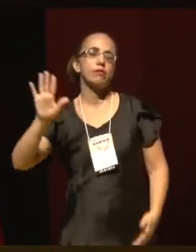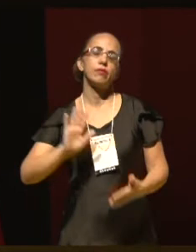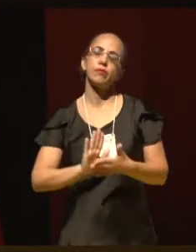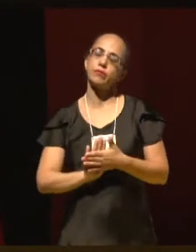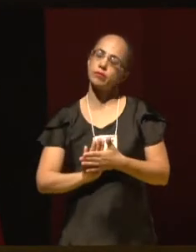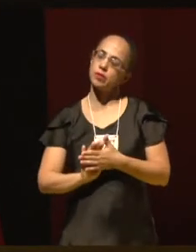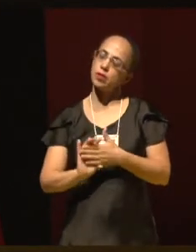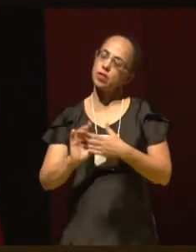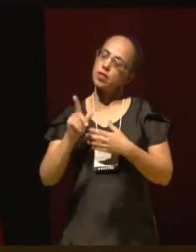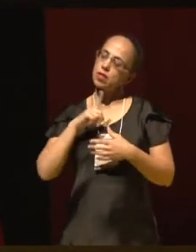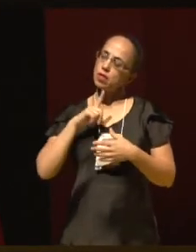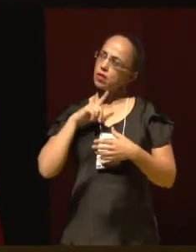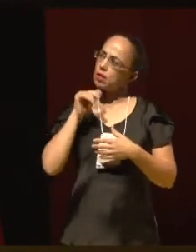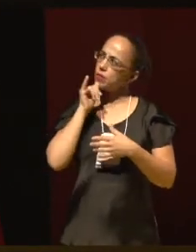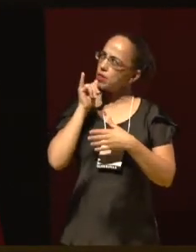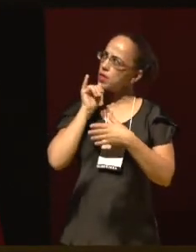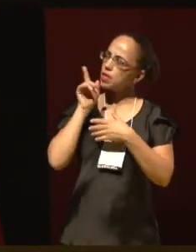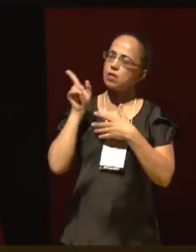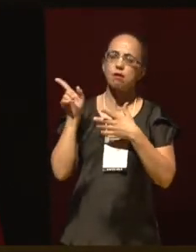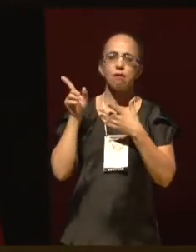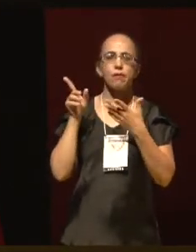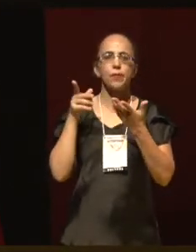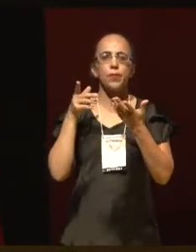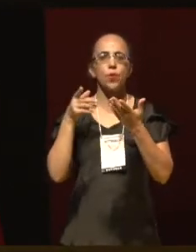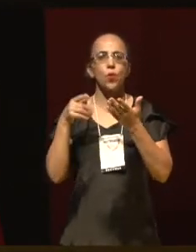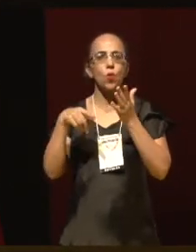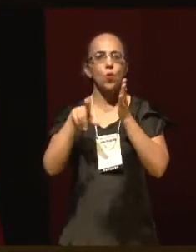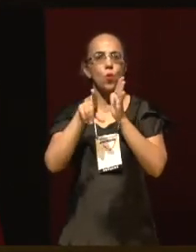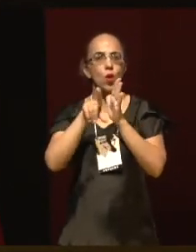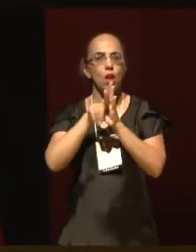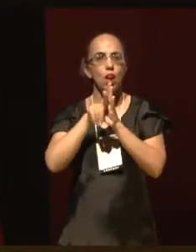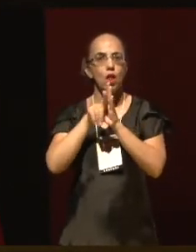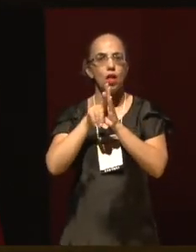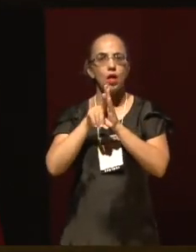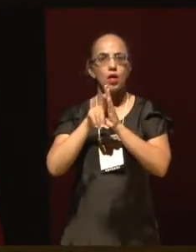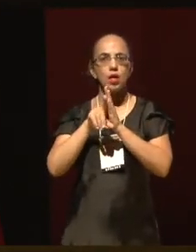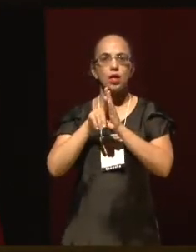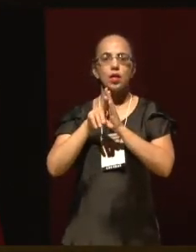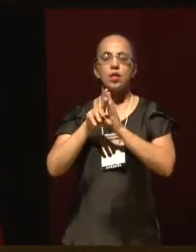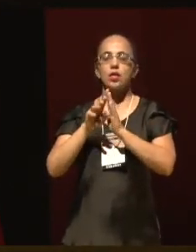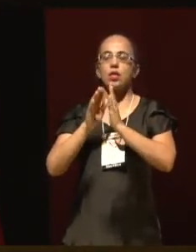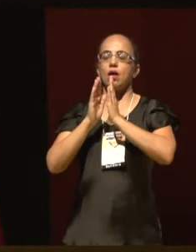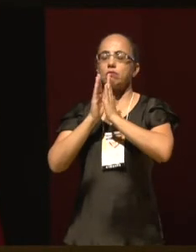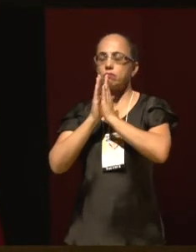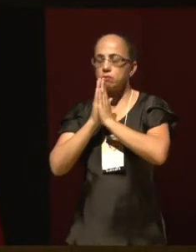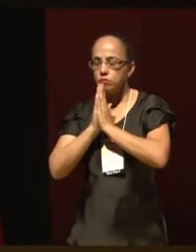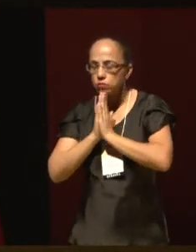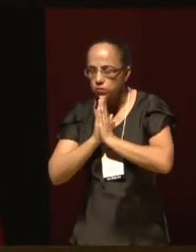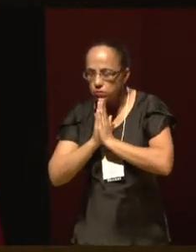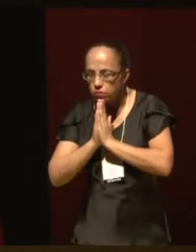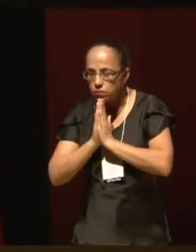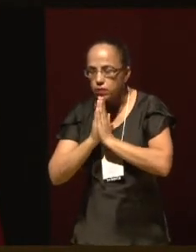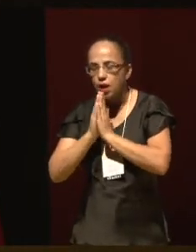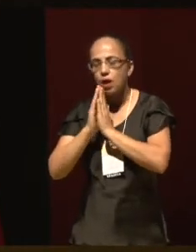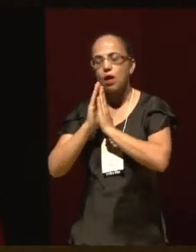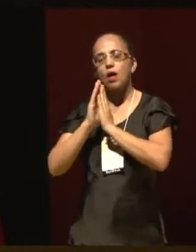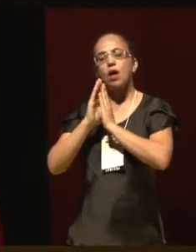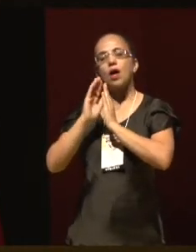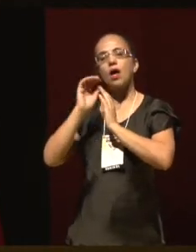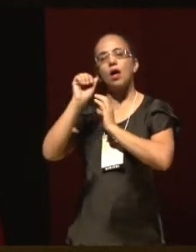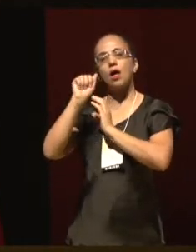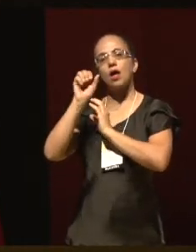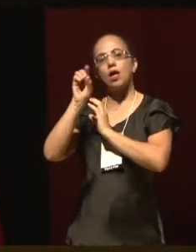Aqui temos, por exemplo, a lei de adoração. A lei de adoração é muito